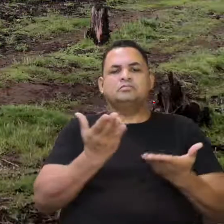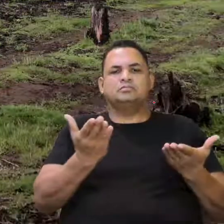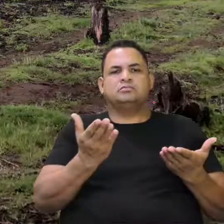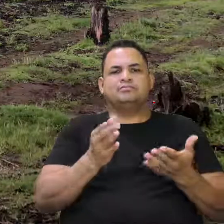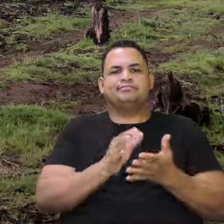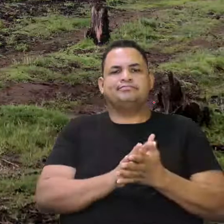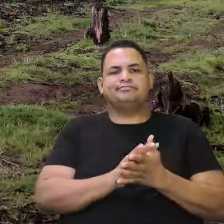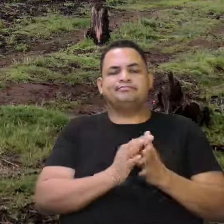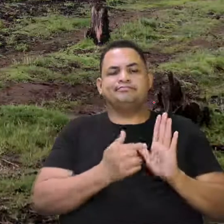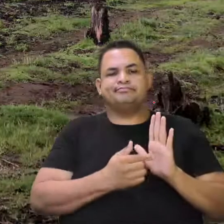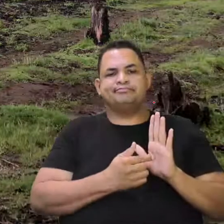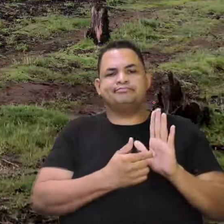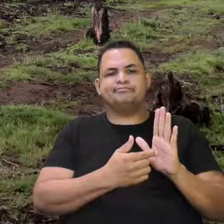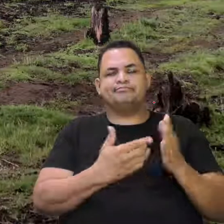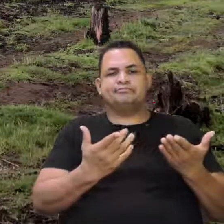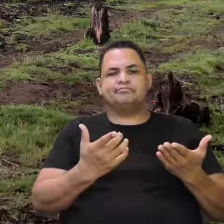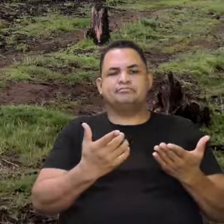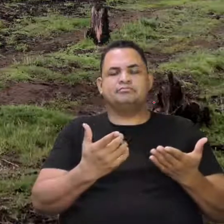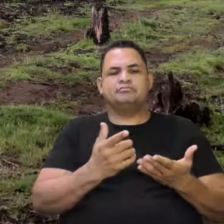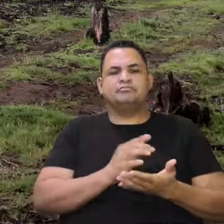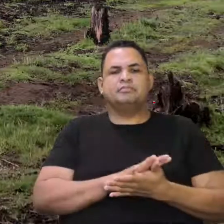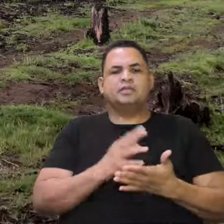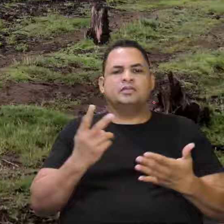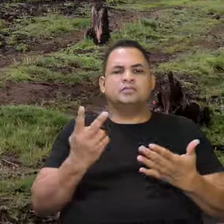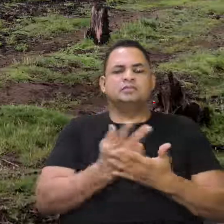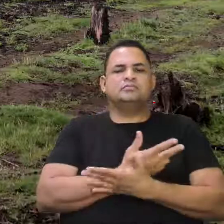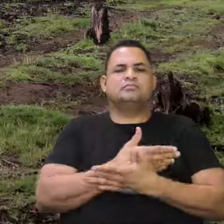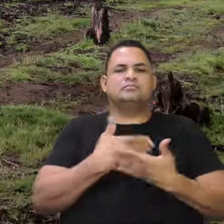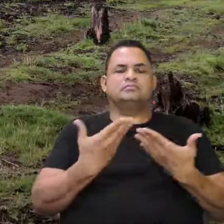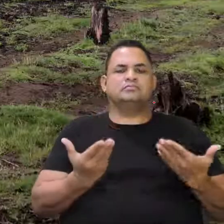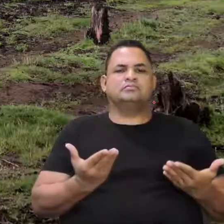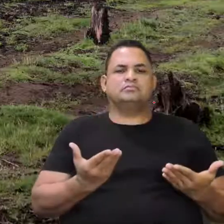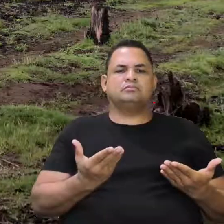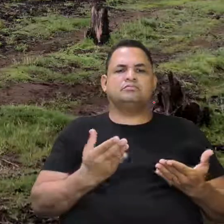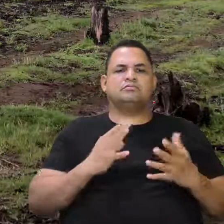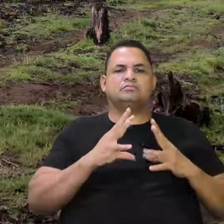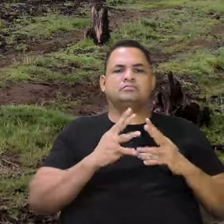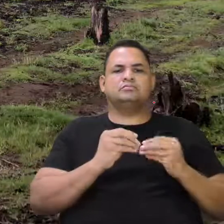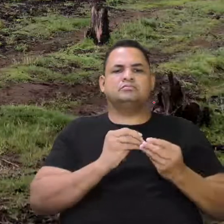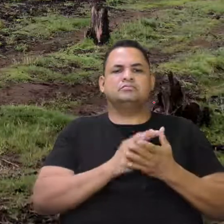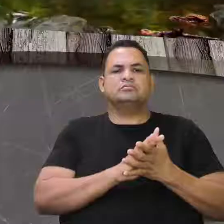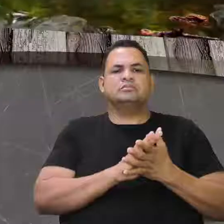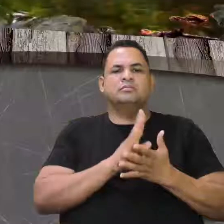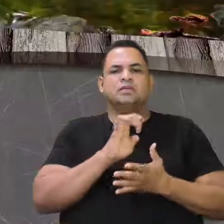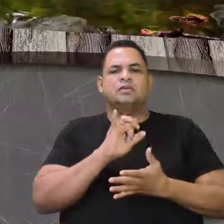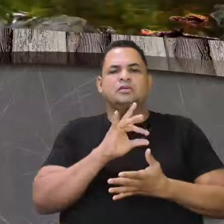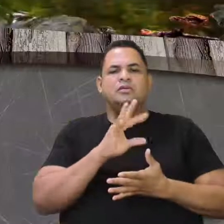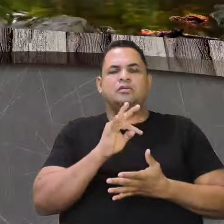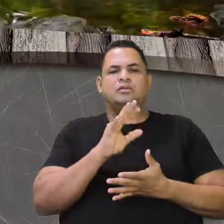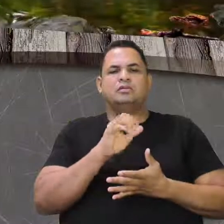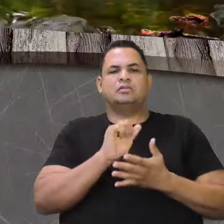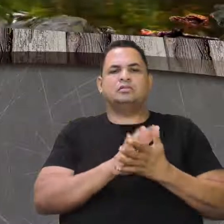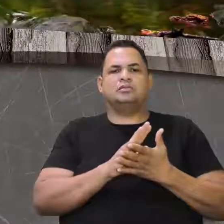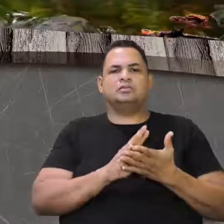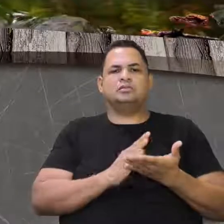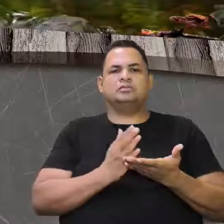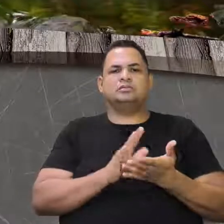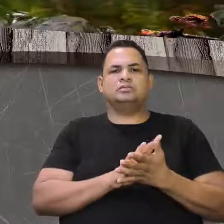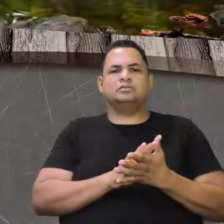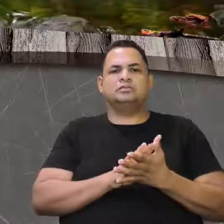desmatamento traz situações sobre toda a biota e